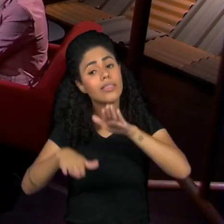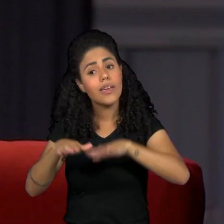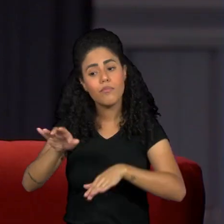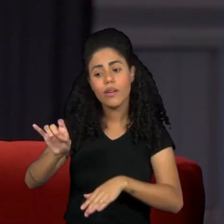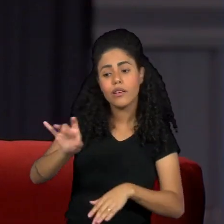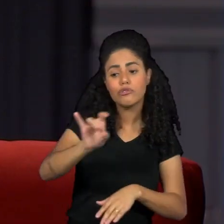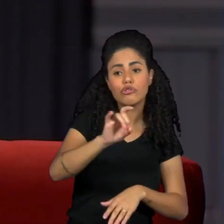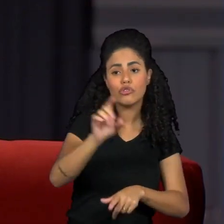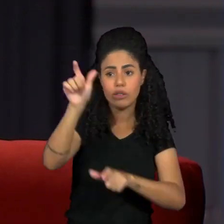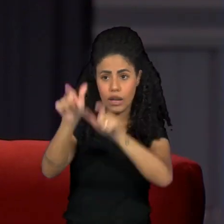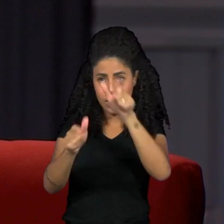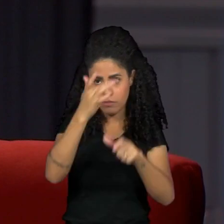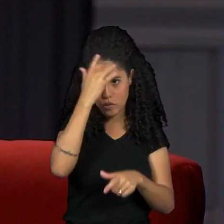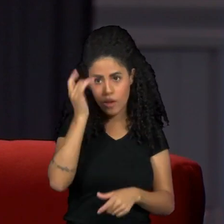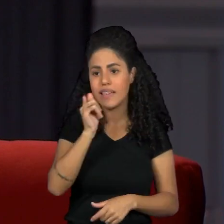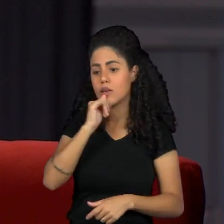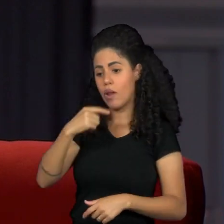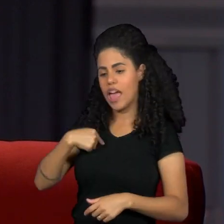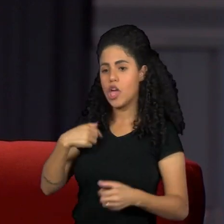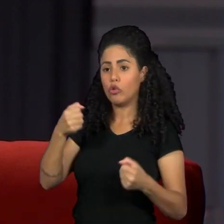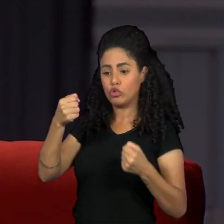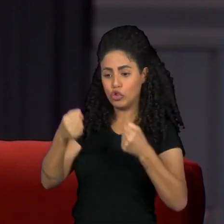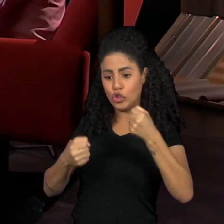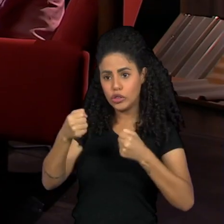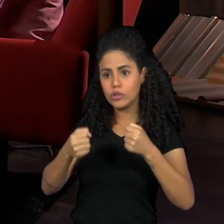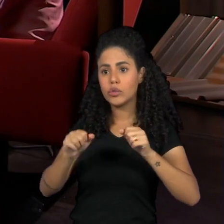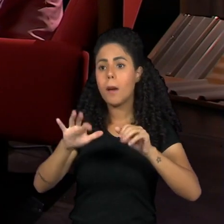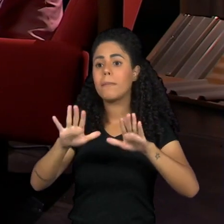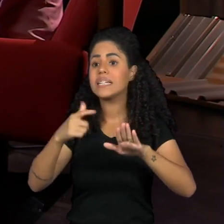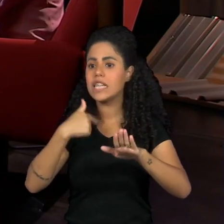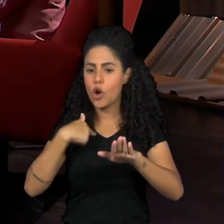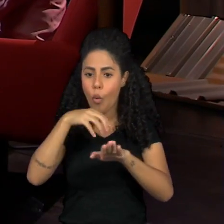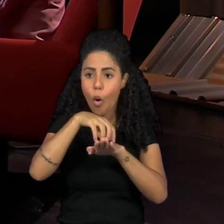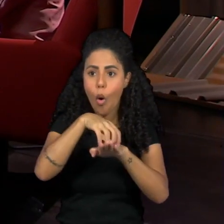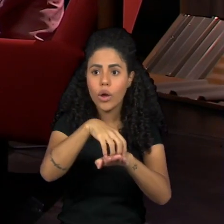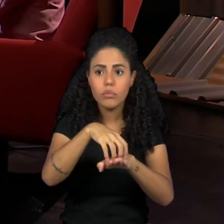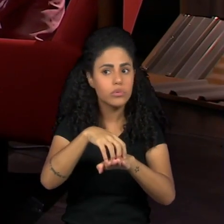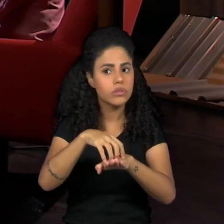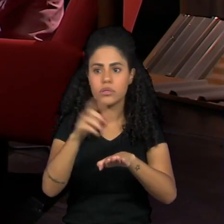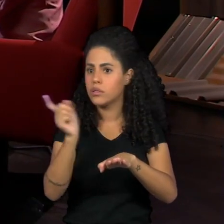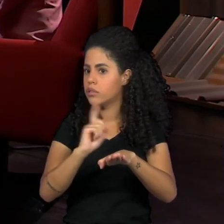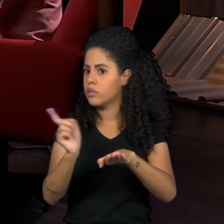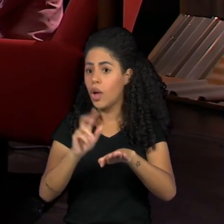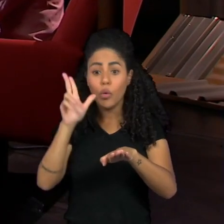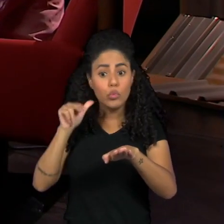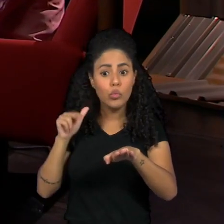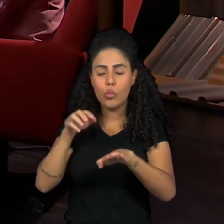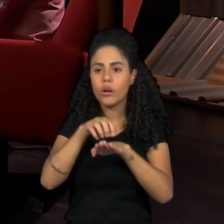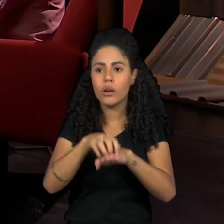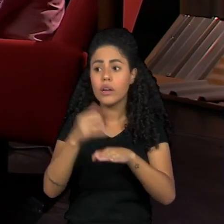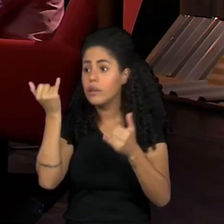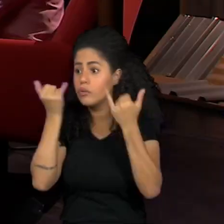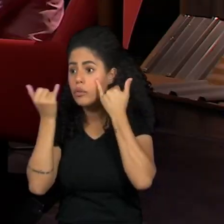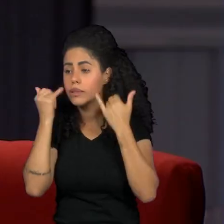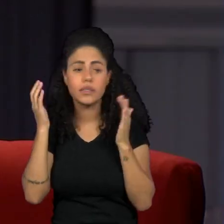por exemplo, dirijo, mas eu não ando de ônibus. Eu não sei andar de ônibus. Eu entro em crise porque é muita informação. Então, assim, o nível de suporte, ele